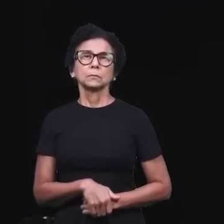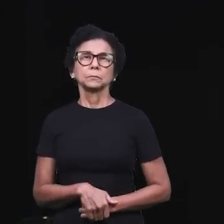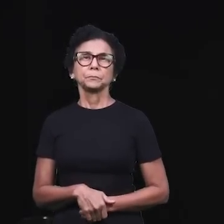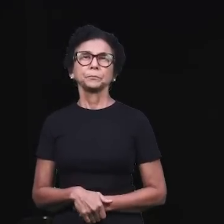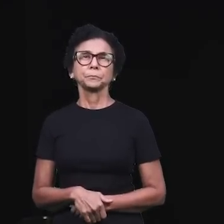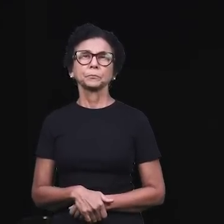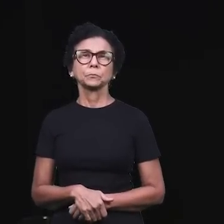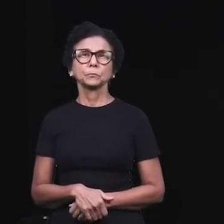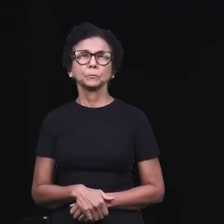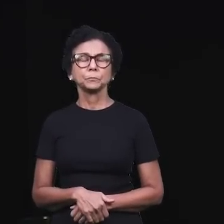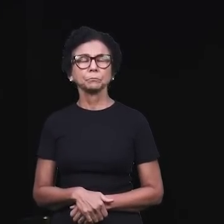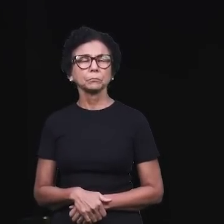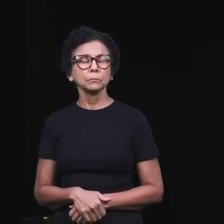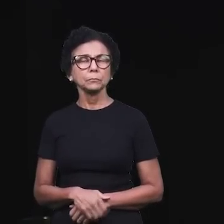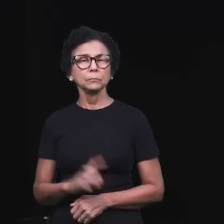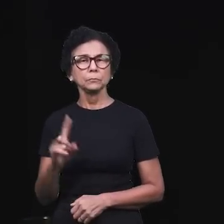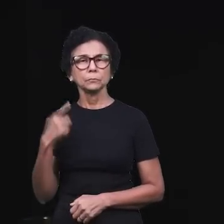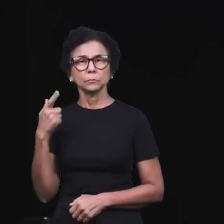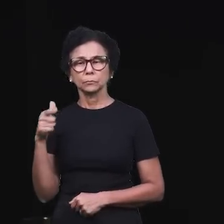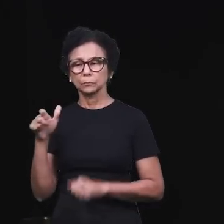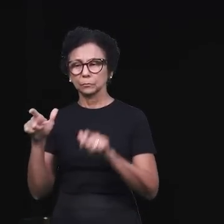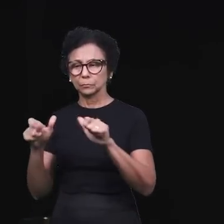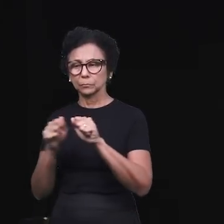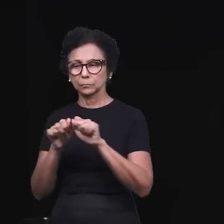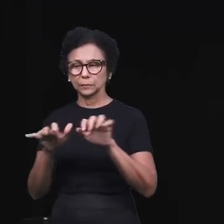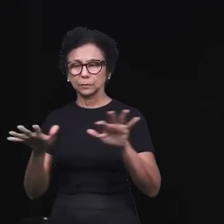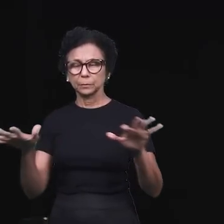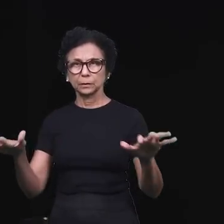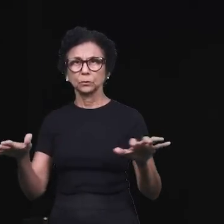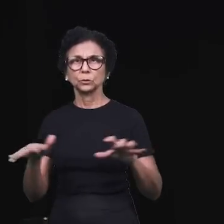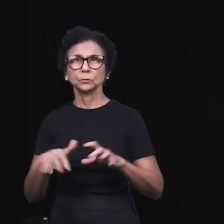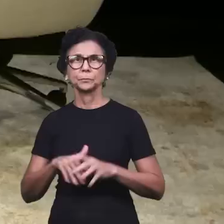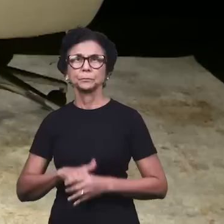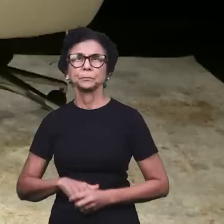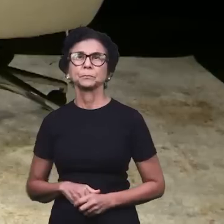aí depois o Ronildo tem muito mais que falar sobre essa expansão do que eu.